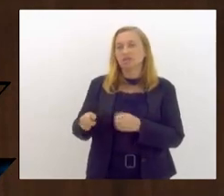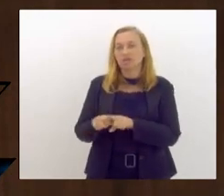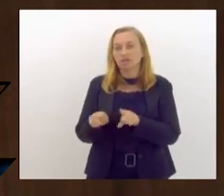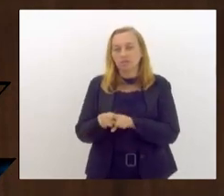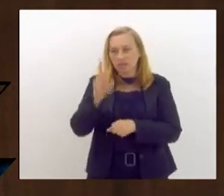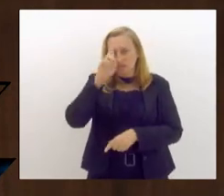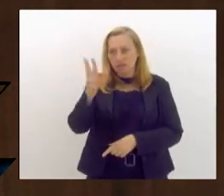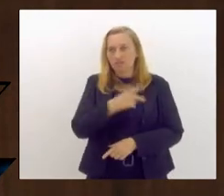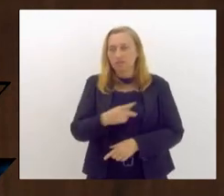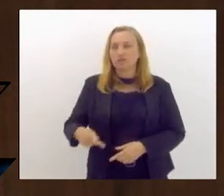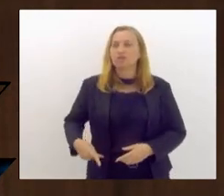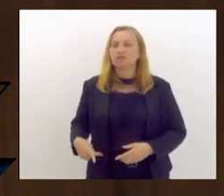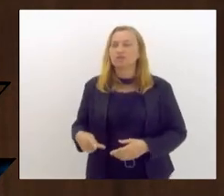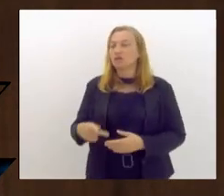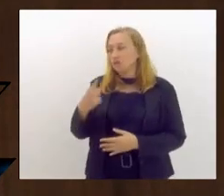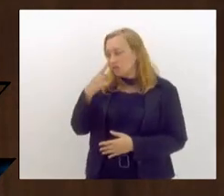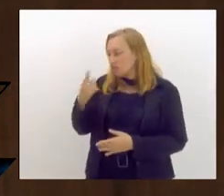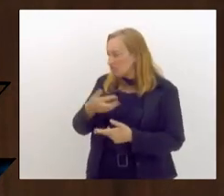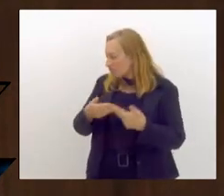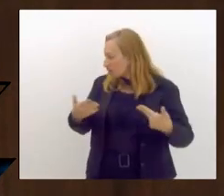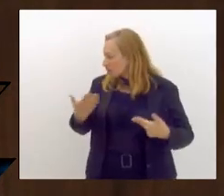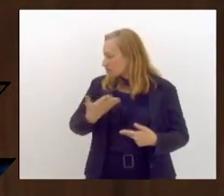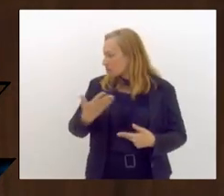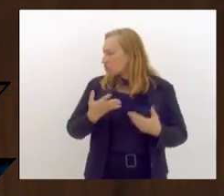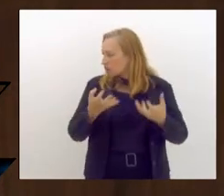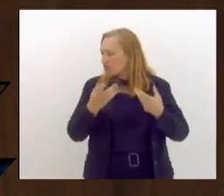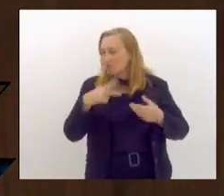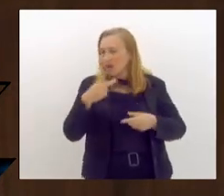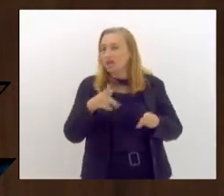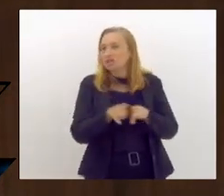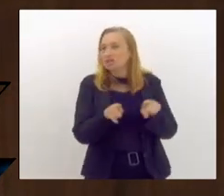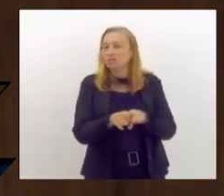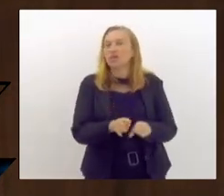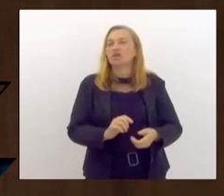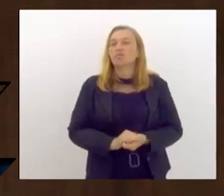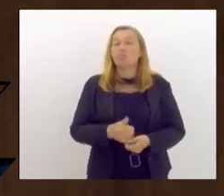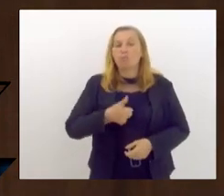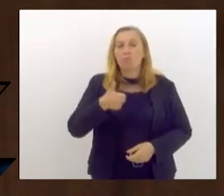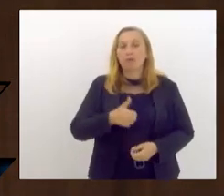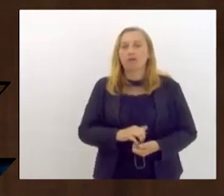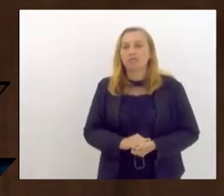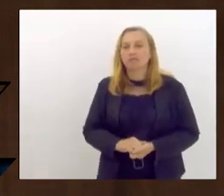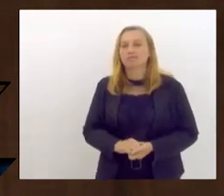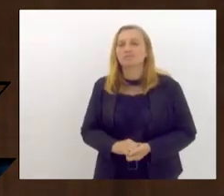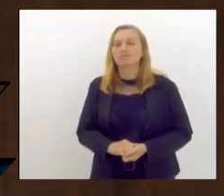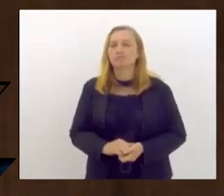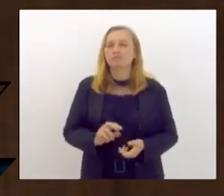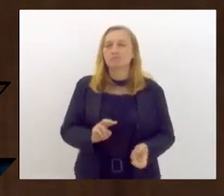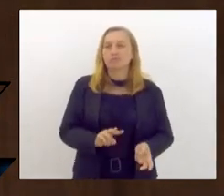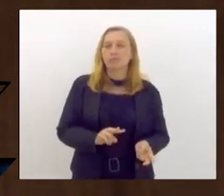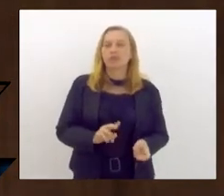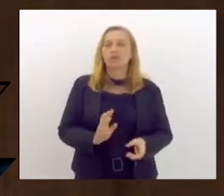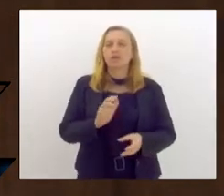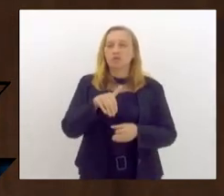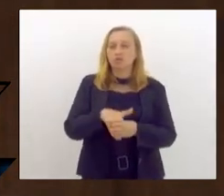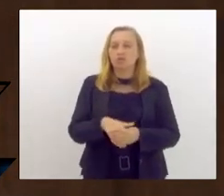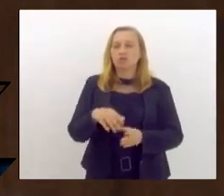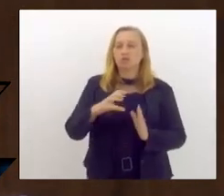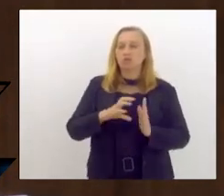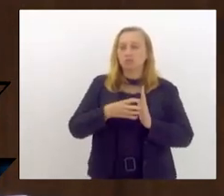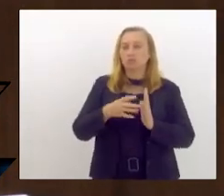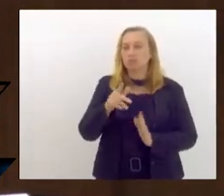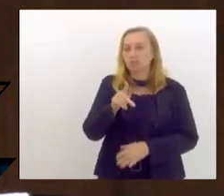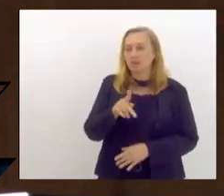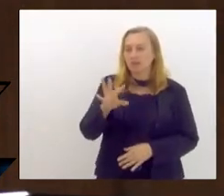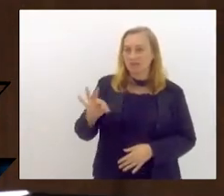E ao mesmo tempo que eu vi vários colegas, eu gostaria de falar também, colocar minha posição. Primeiramente, encaminho o voto da bancada do PT favorável, mas eu